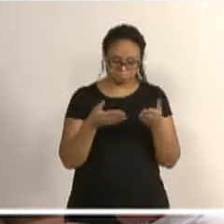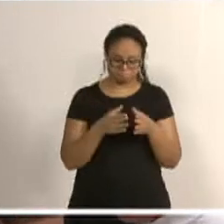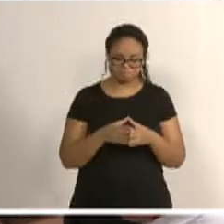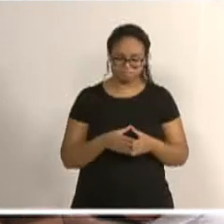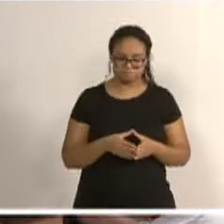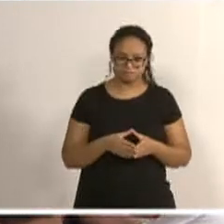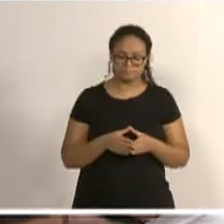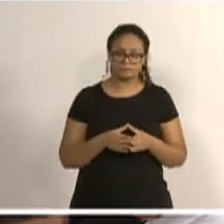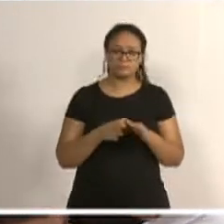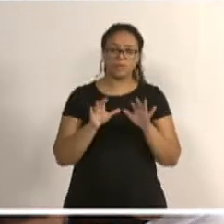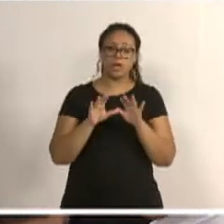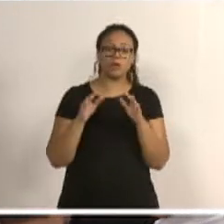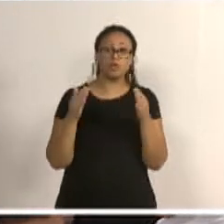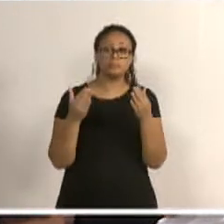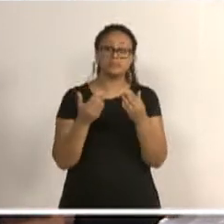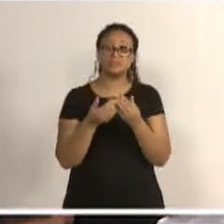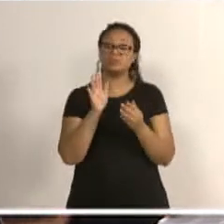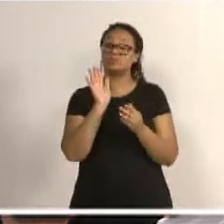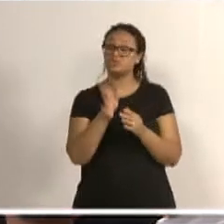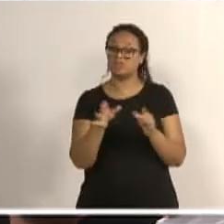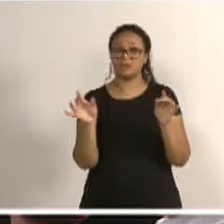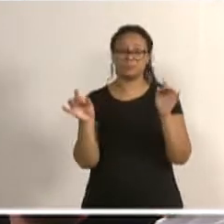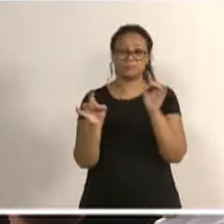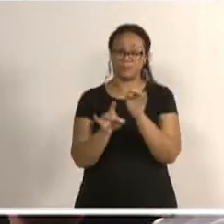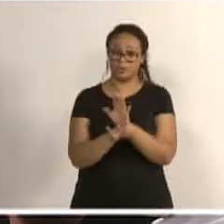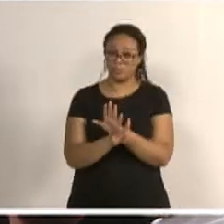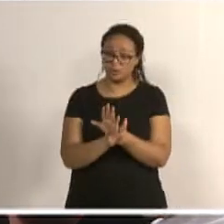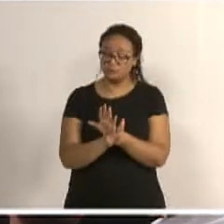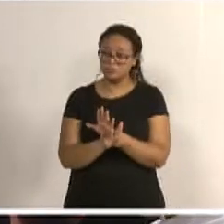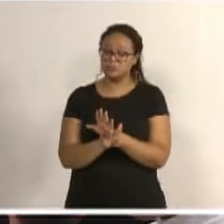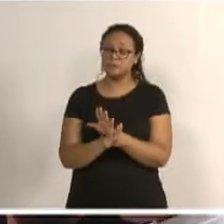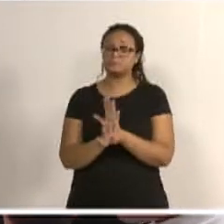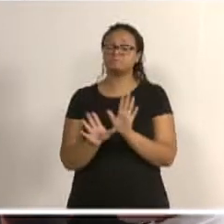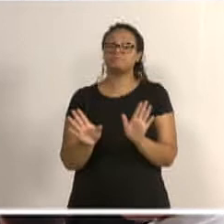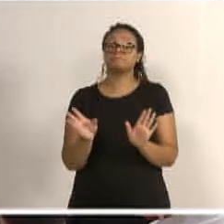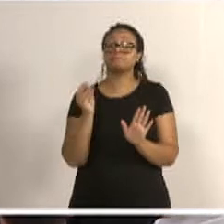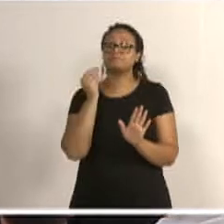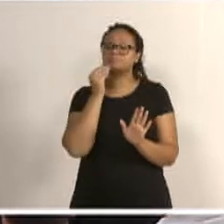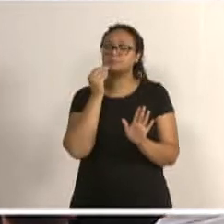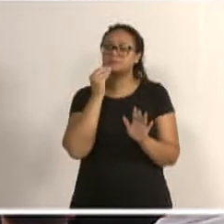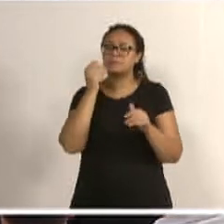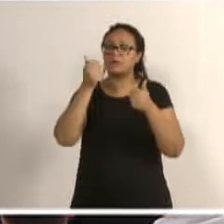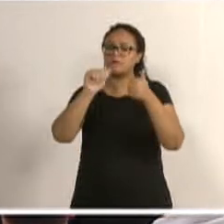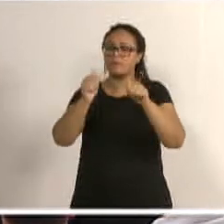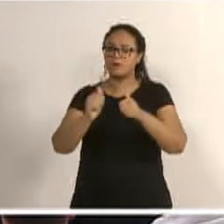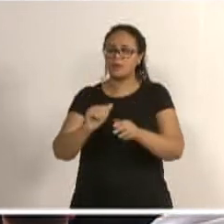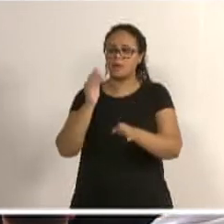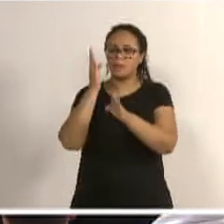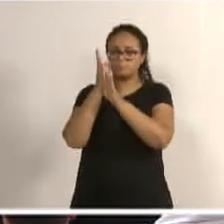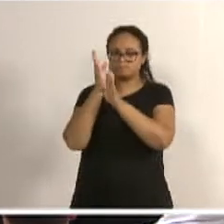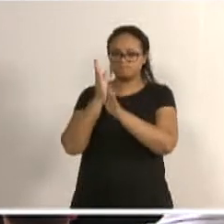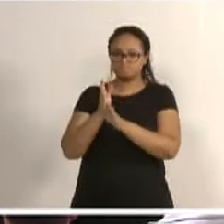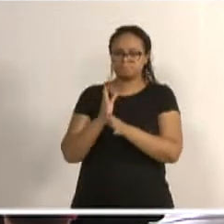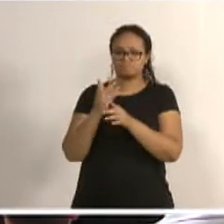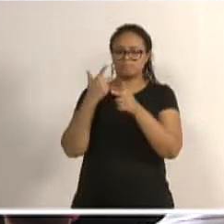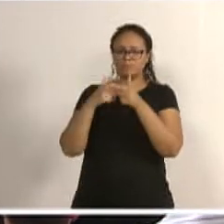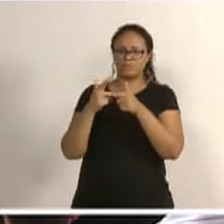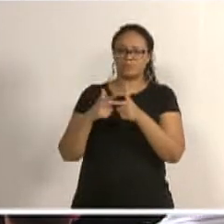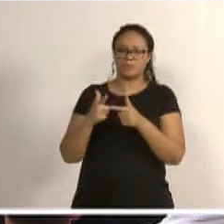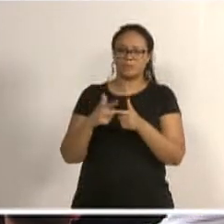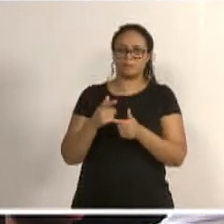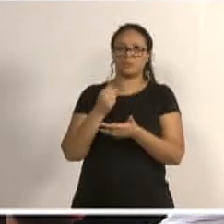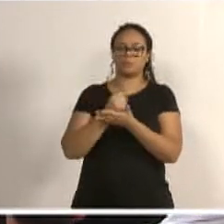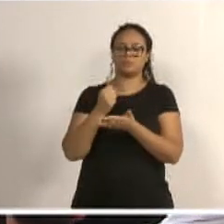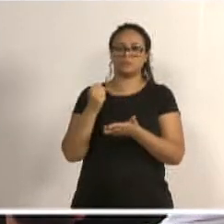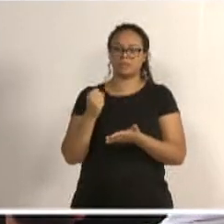a comissão ela está montada para apurar diversas deficiências do contrato, para que